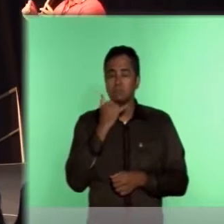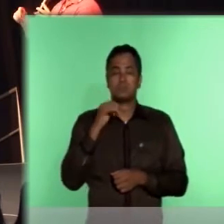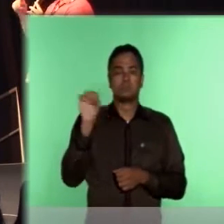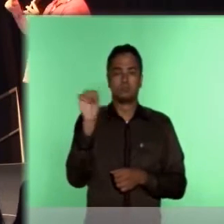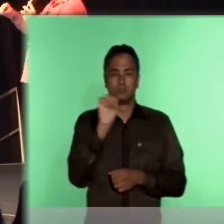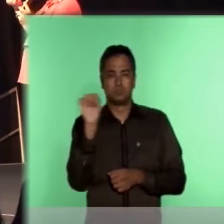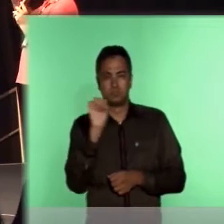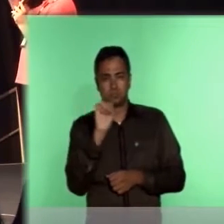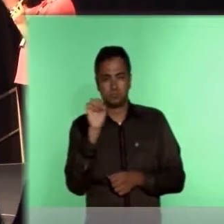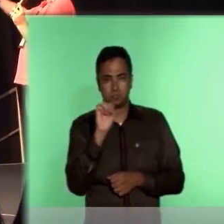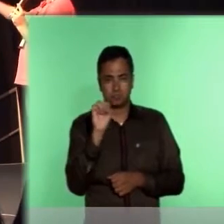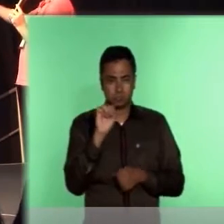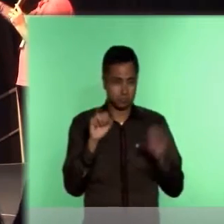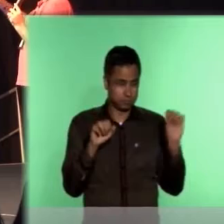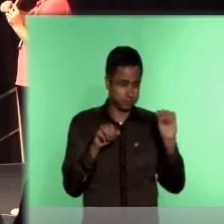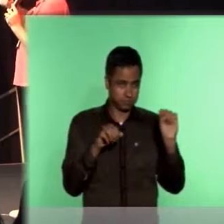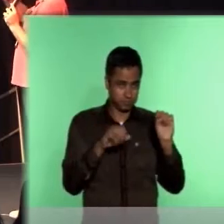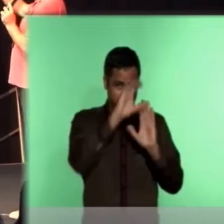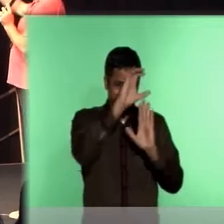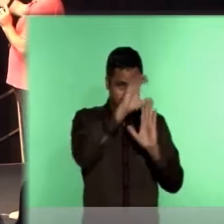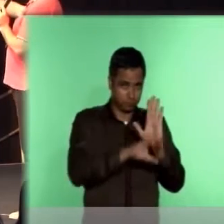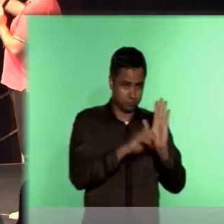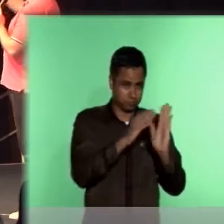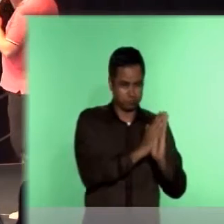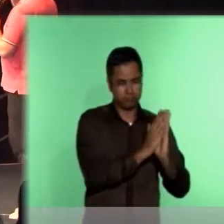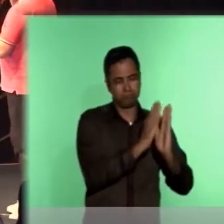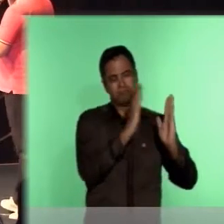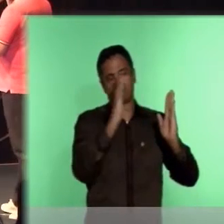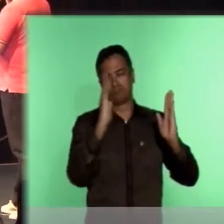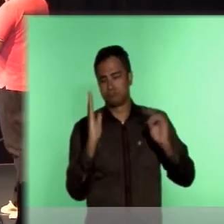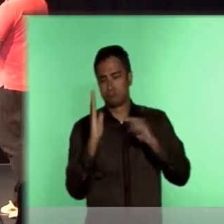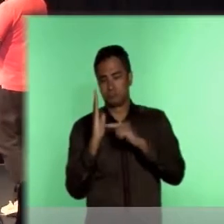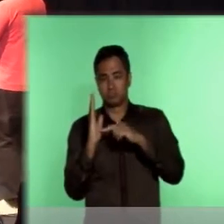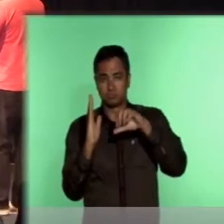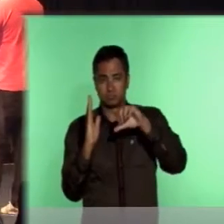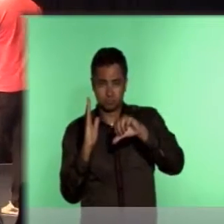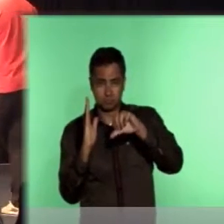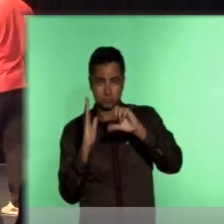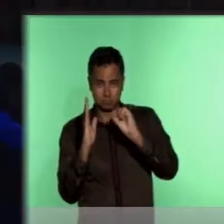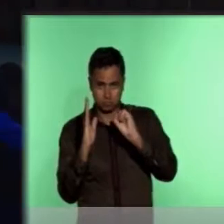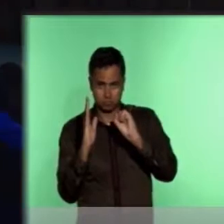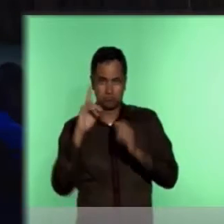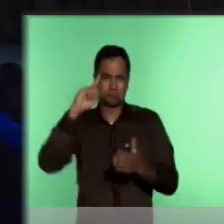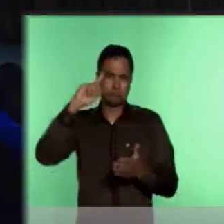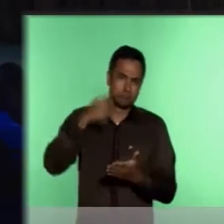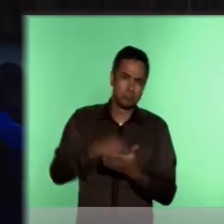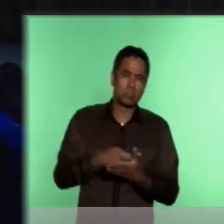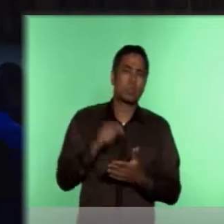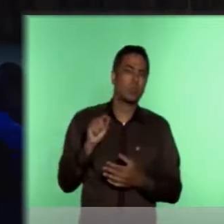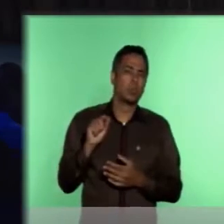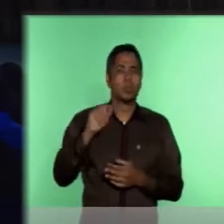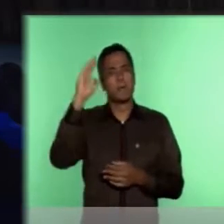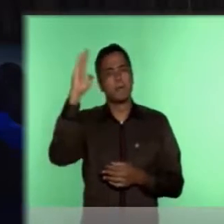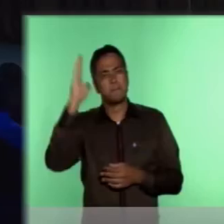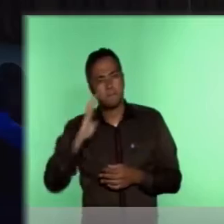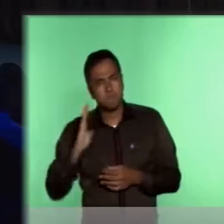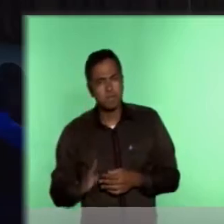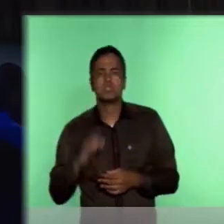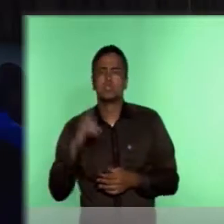em 1998, então 10 anos após a Constituição, garantir a universalização da